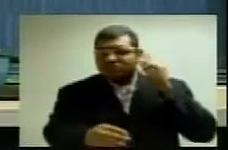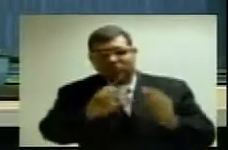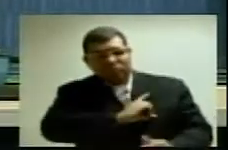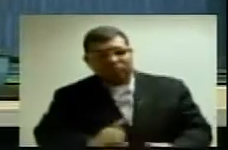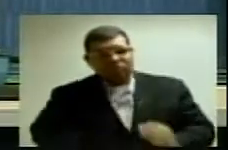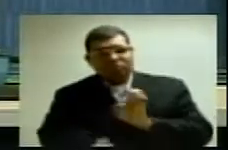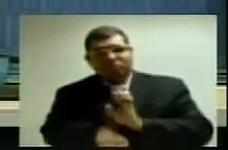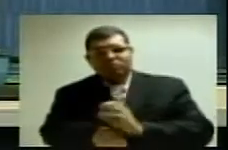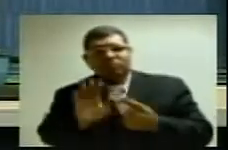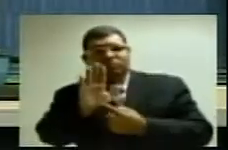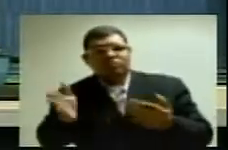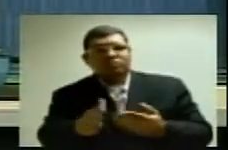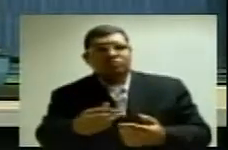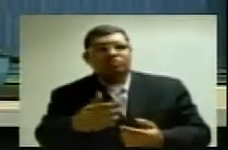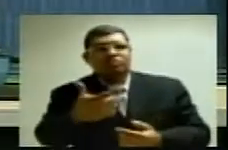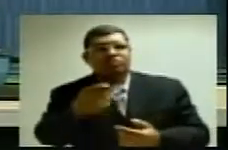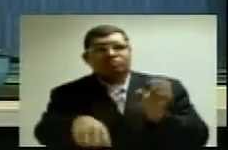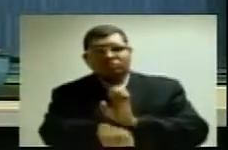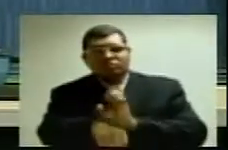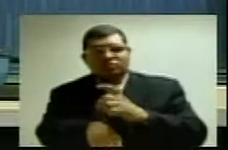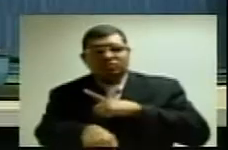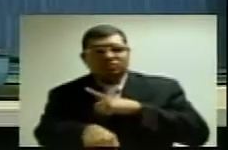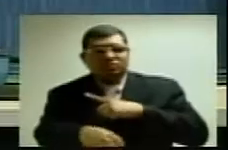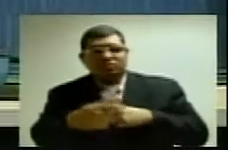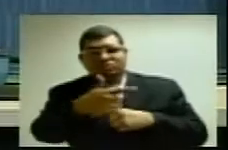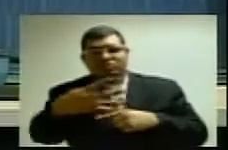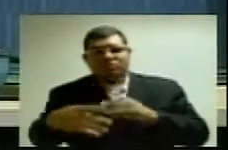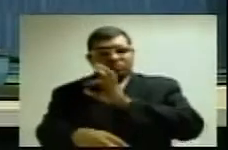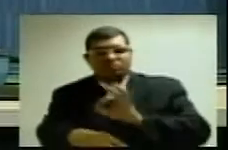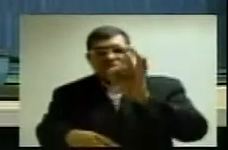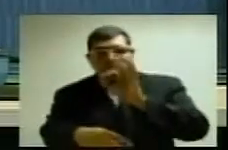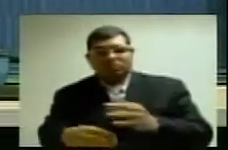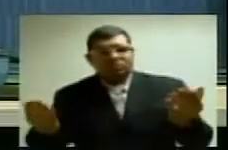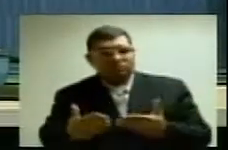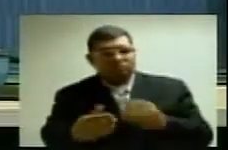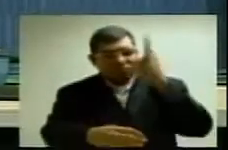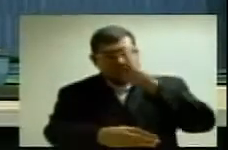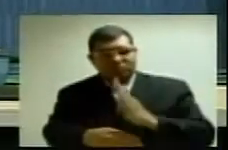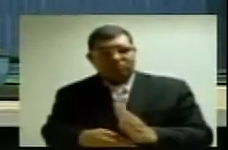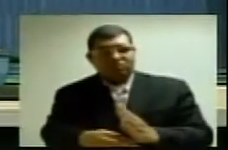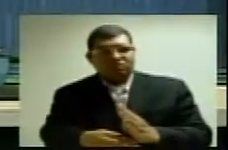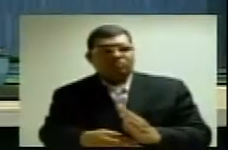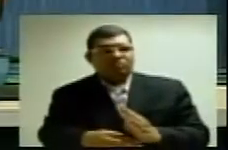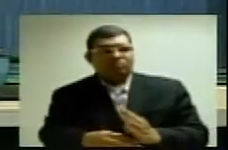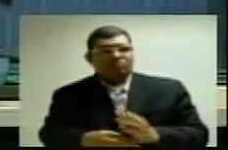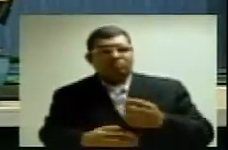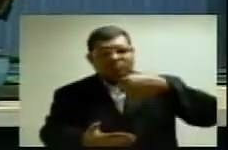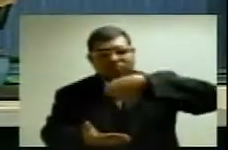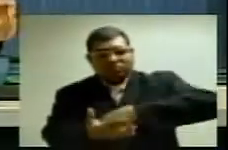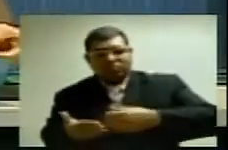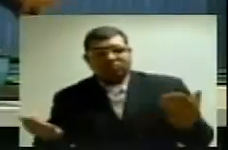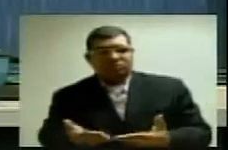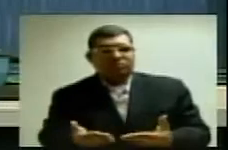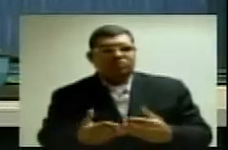governo do estado, que detém os estados que detêm 24% da receita tributária do país,